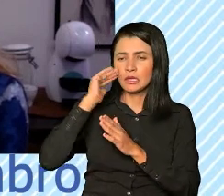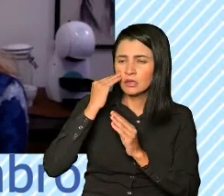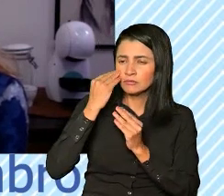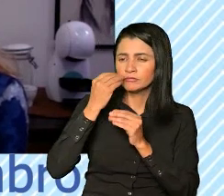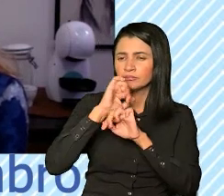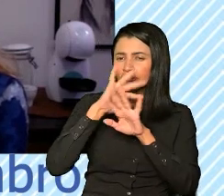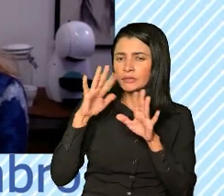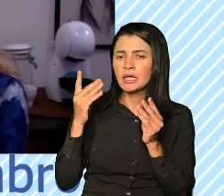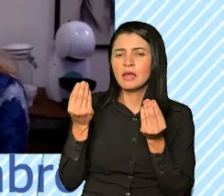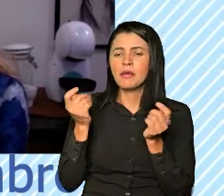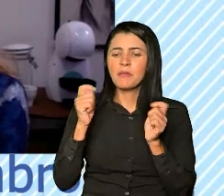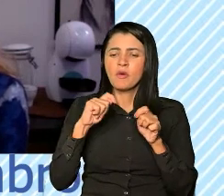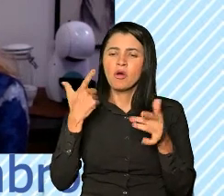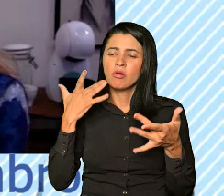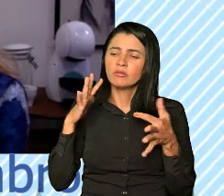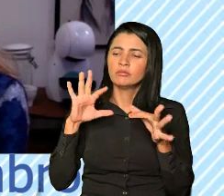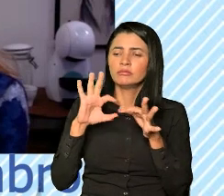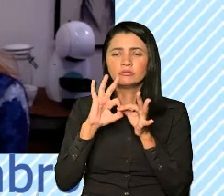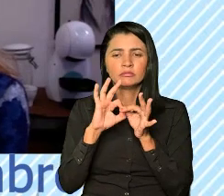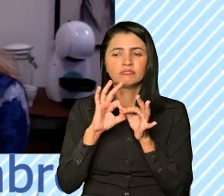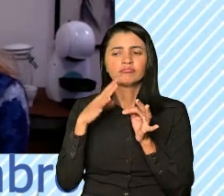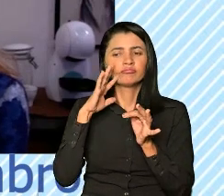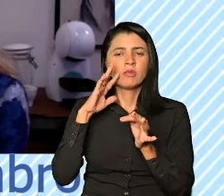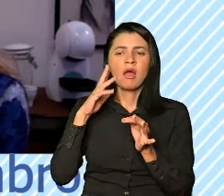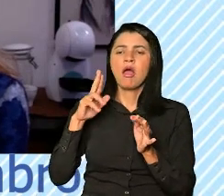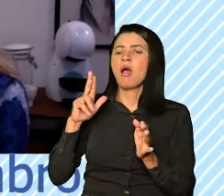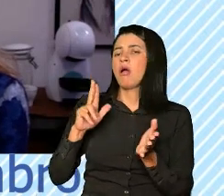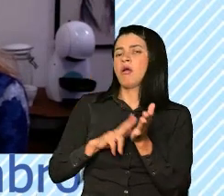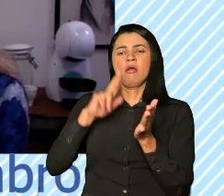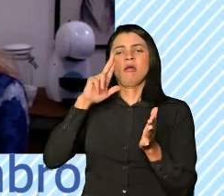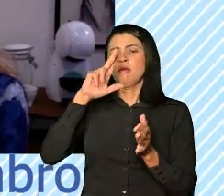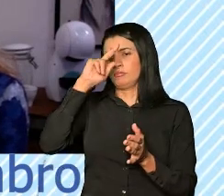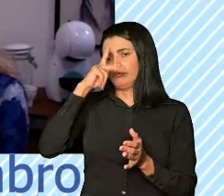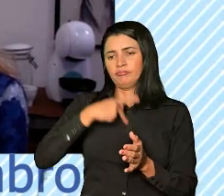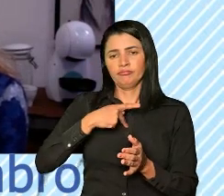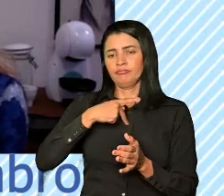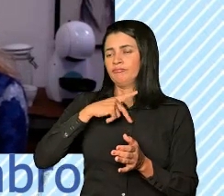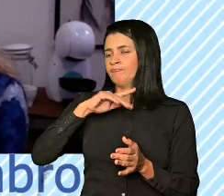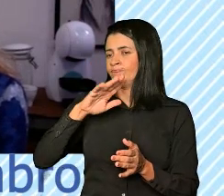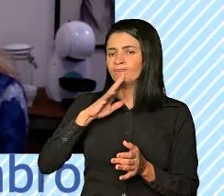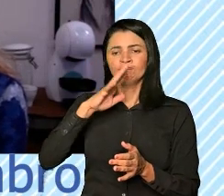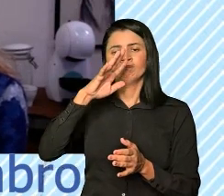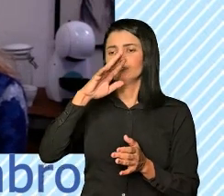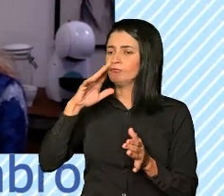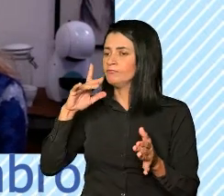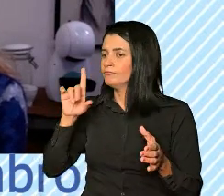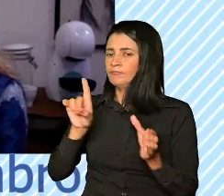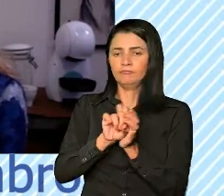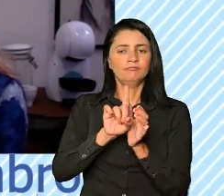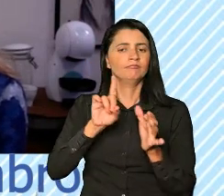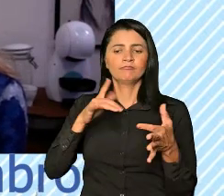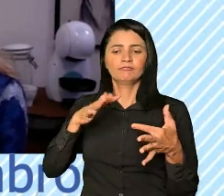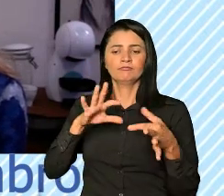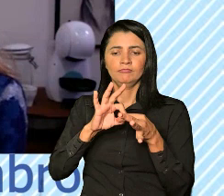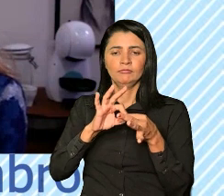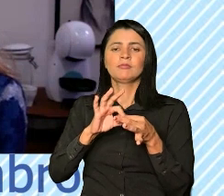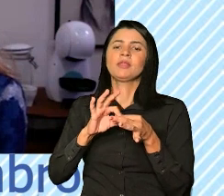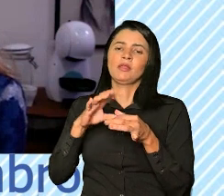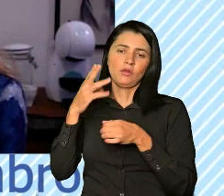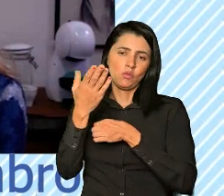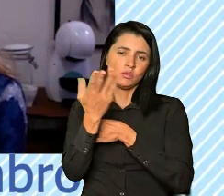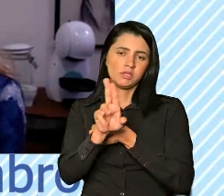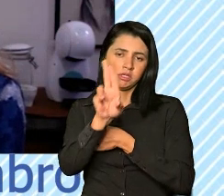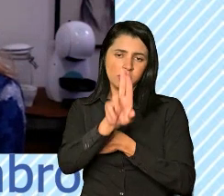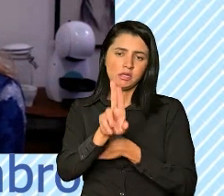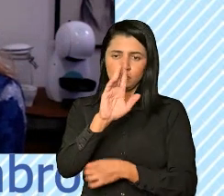permite criar laços de autorreconhecimento, retroidentificação e pertencimento. Então, através da memória, a